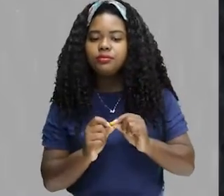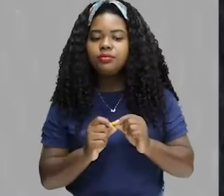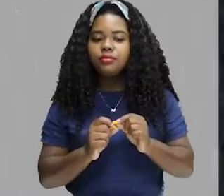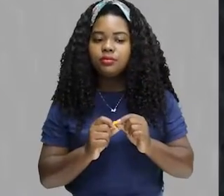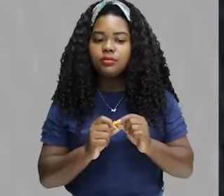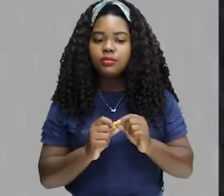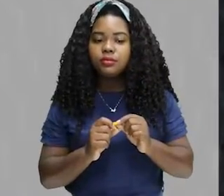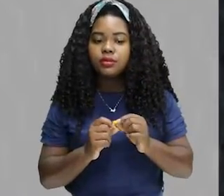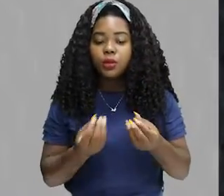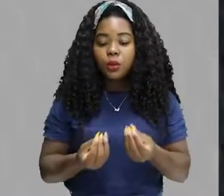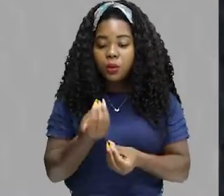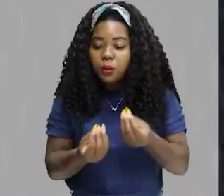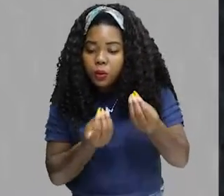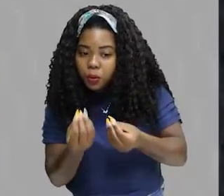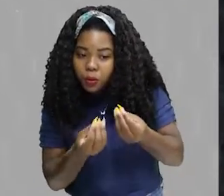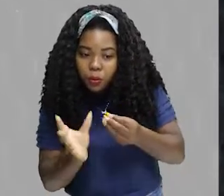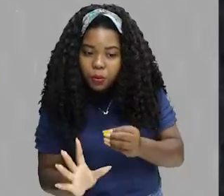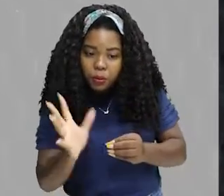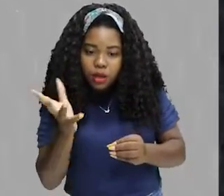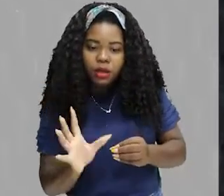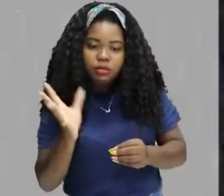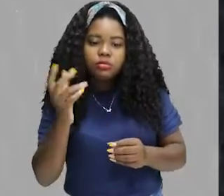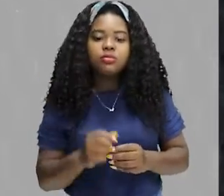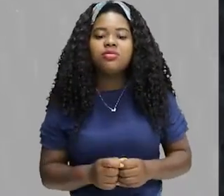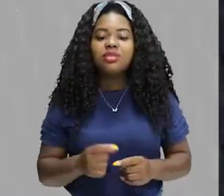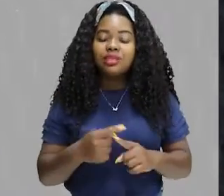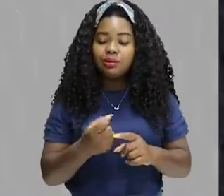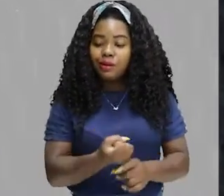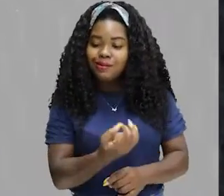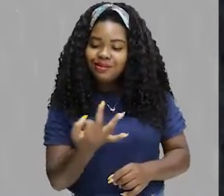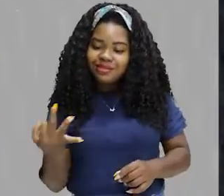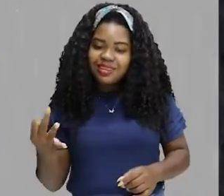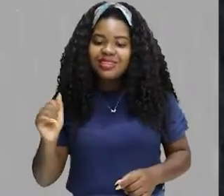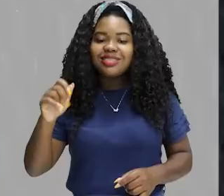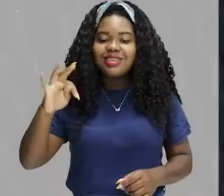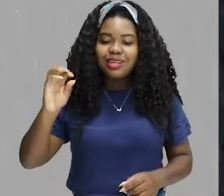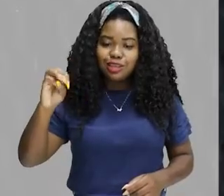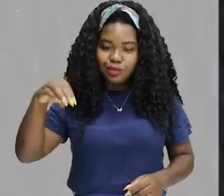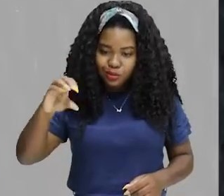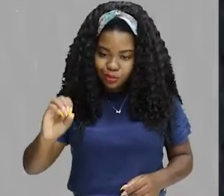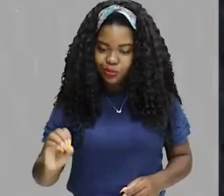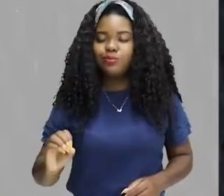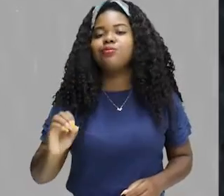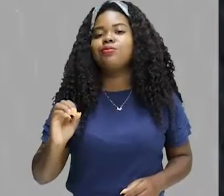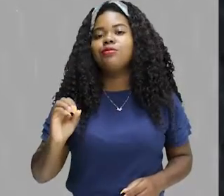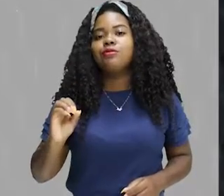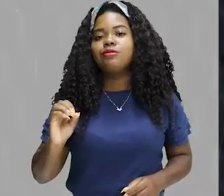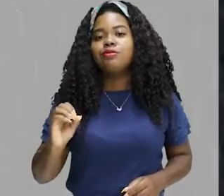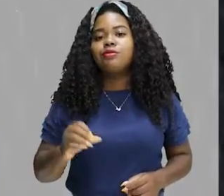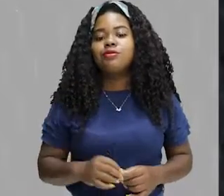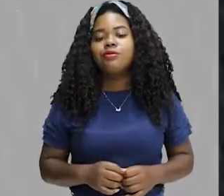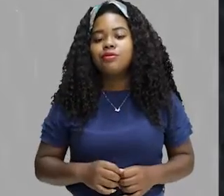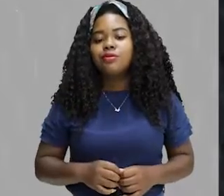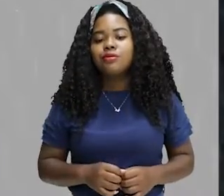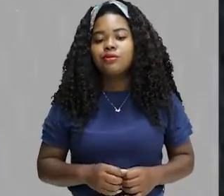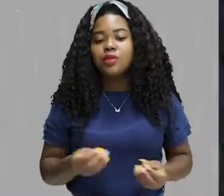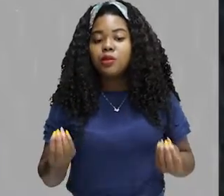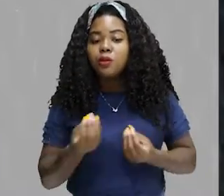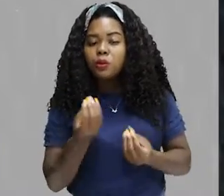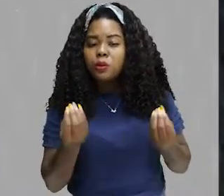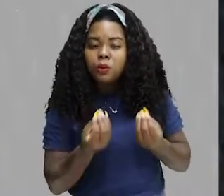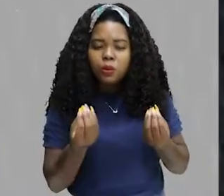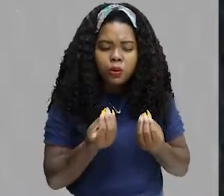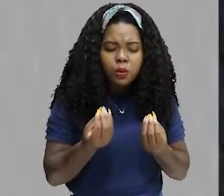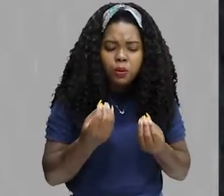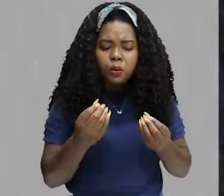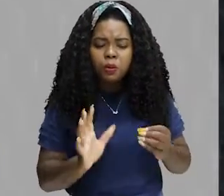e também a quantidade de átomos de cada elemento. Então, a fórmula vai indicar quais e